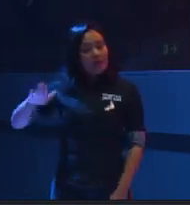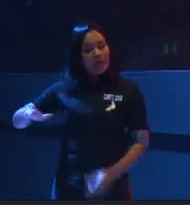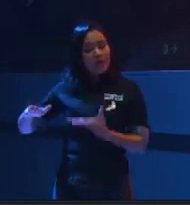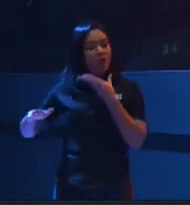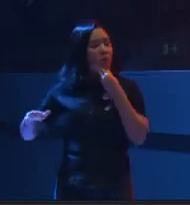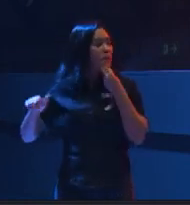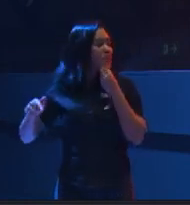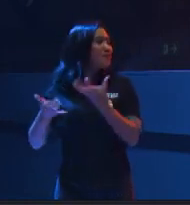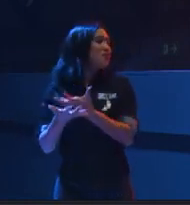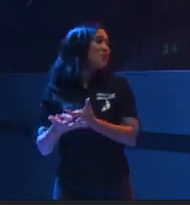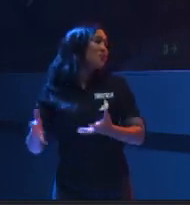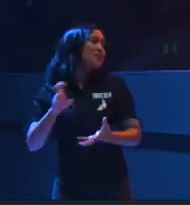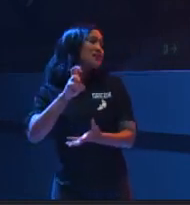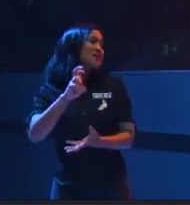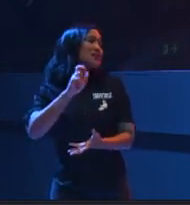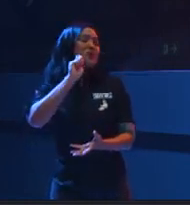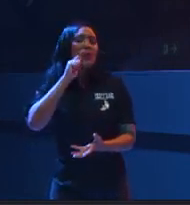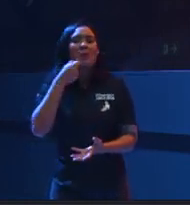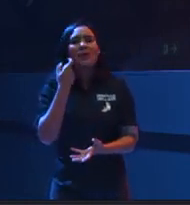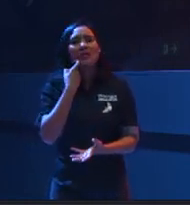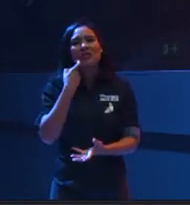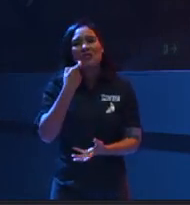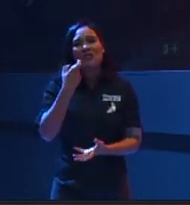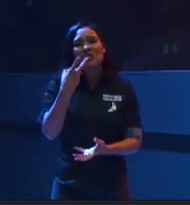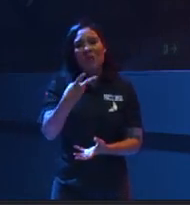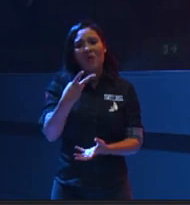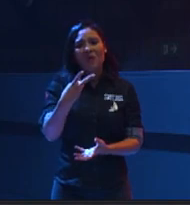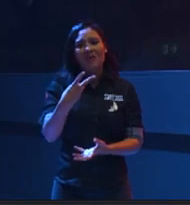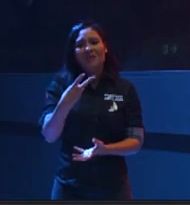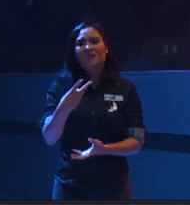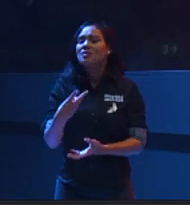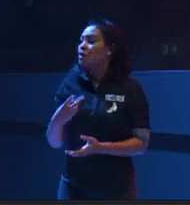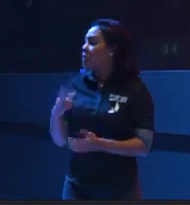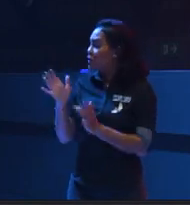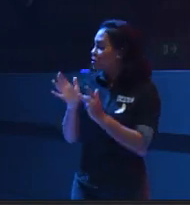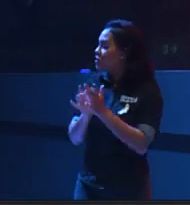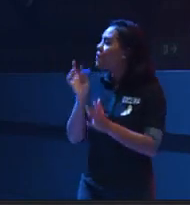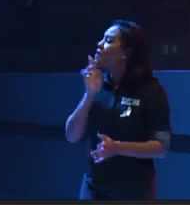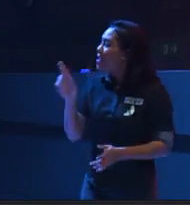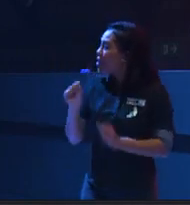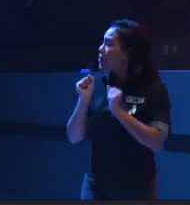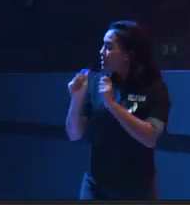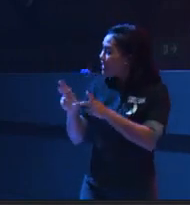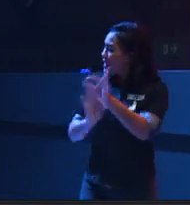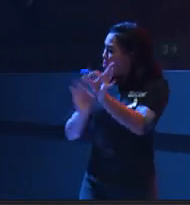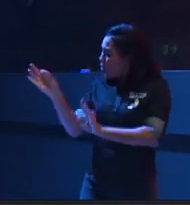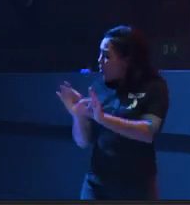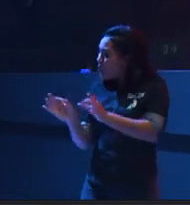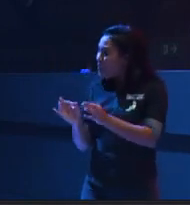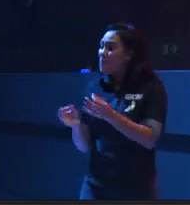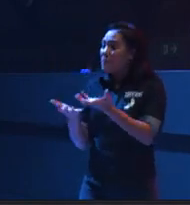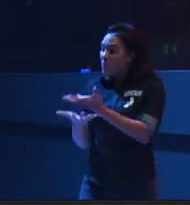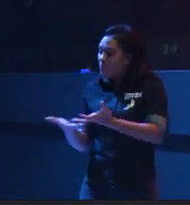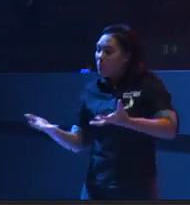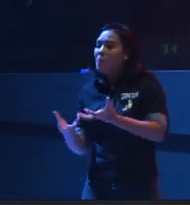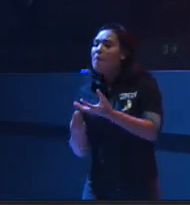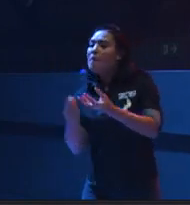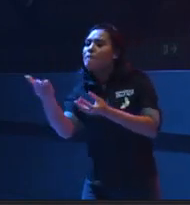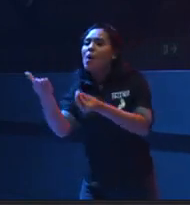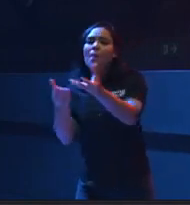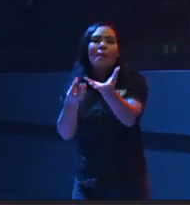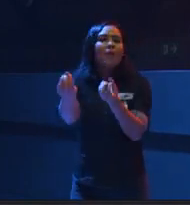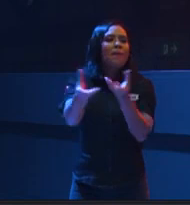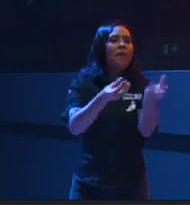de 50 aí bota para lá para cá para lá para cá Eu dividi reparte organiza e eles fazem isso